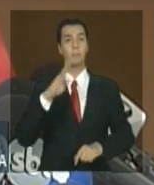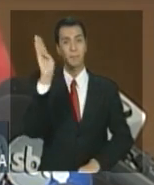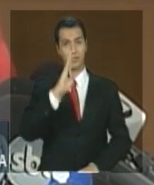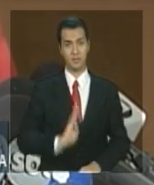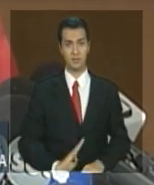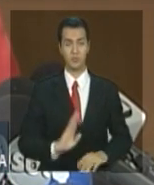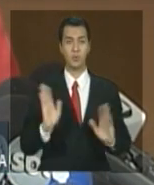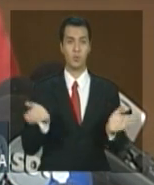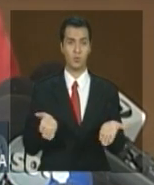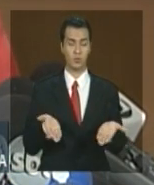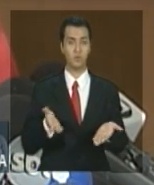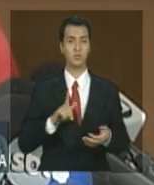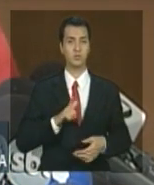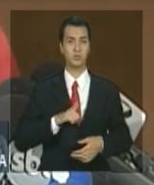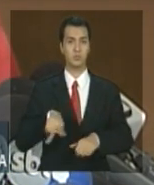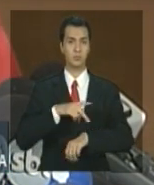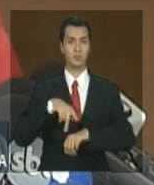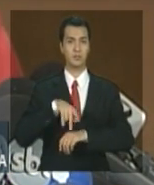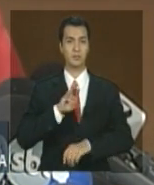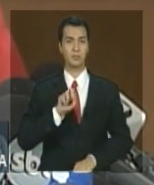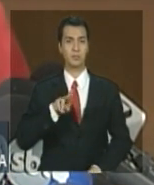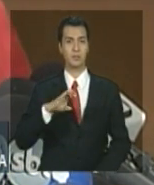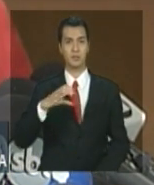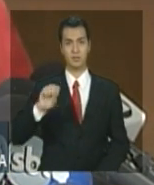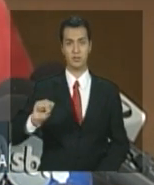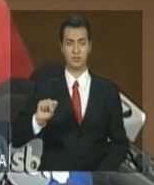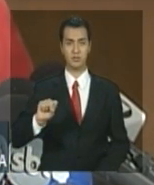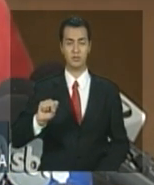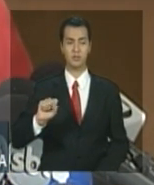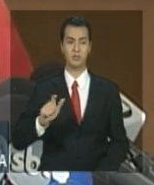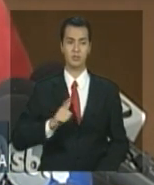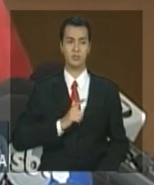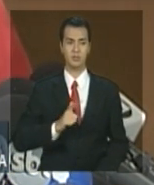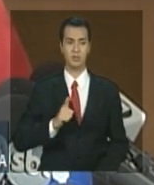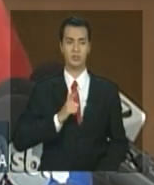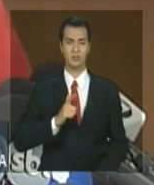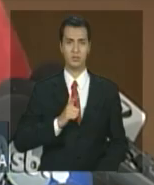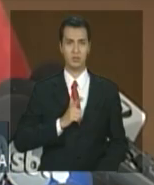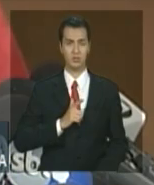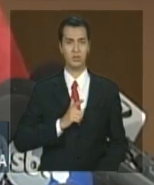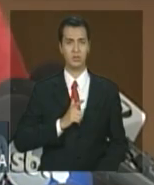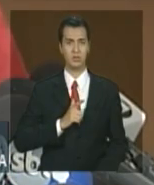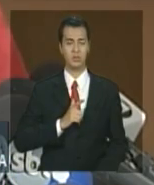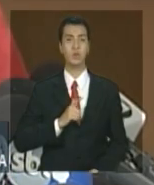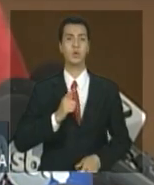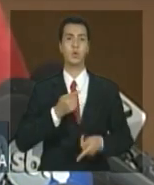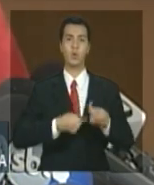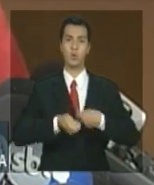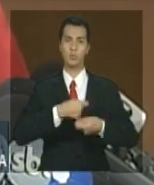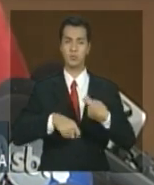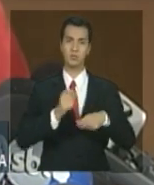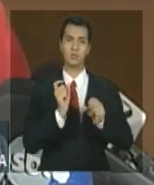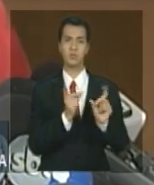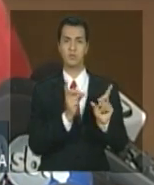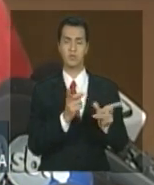único país dos BRICS que tem saldo comercial